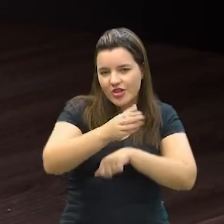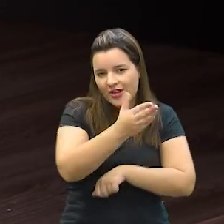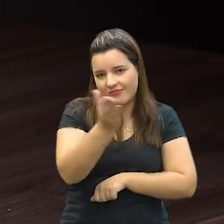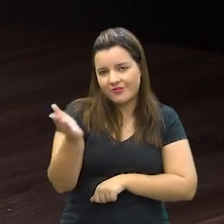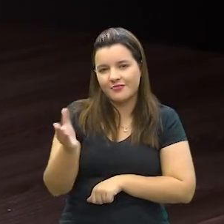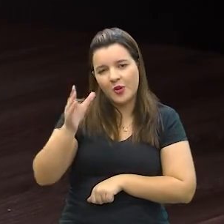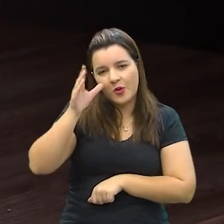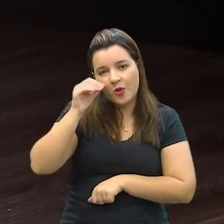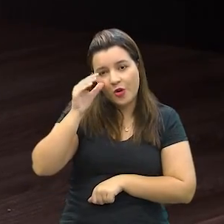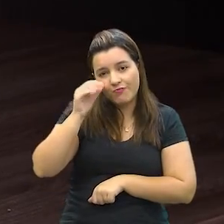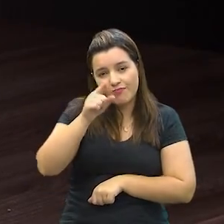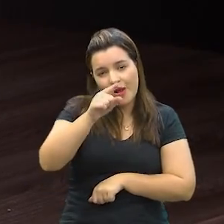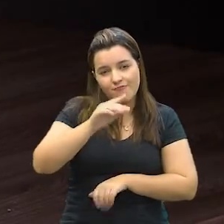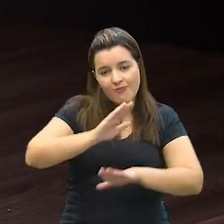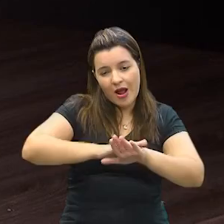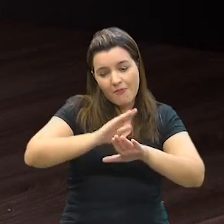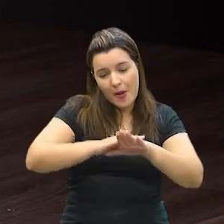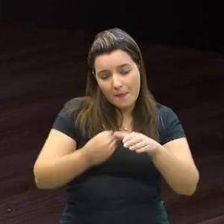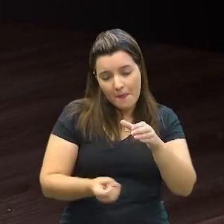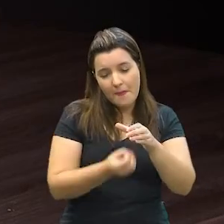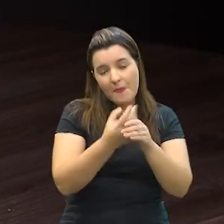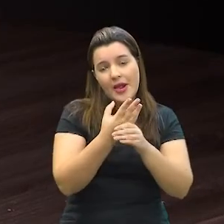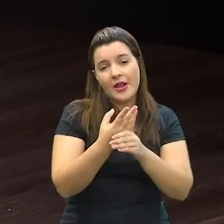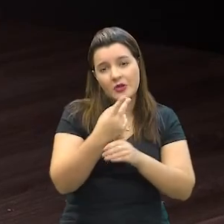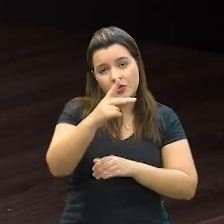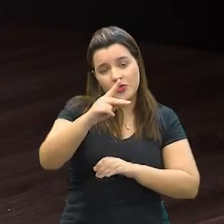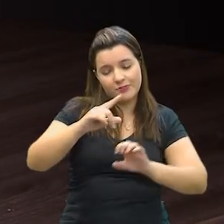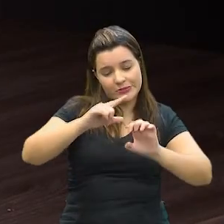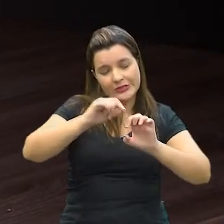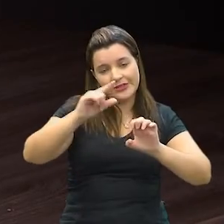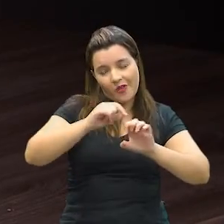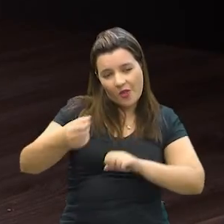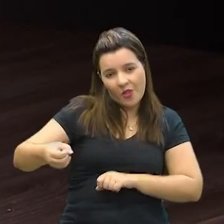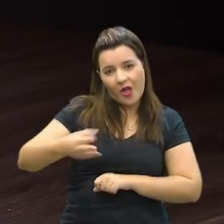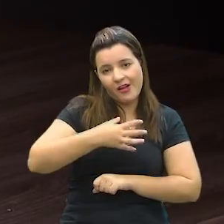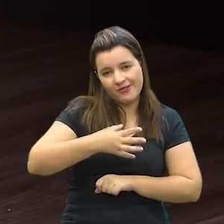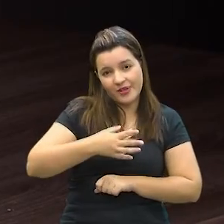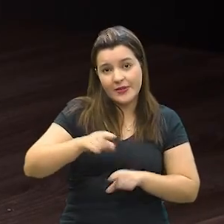quer aí montar o seu negócio ou então até reinventar o seu